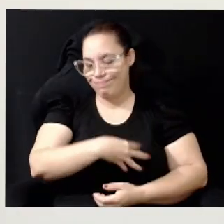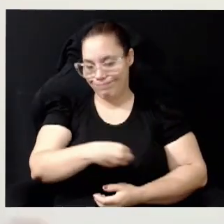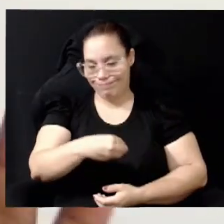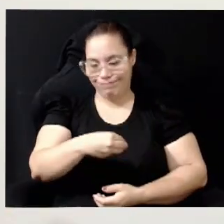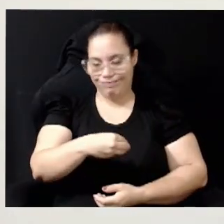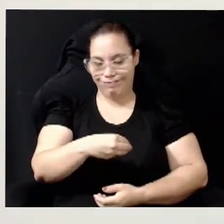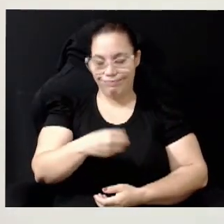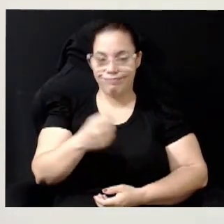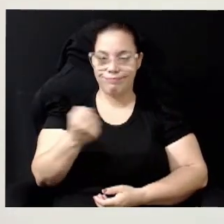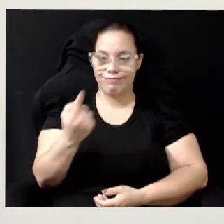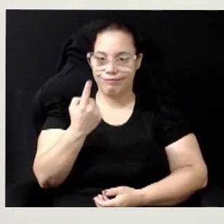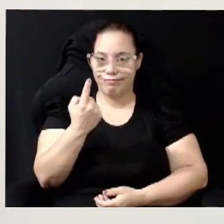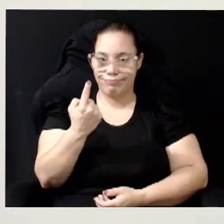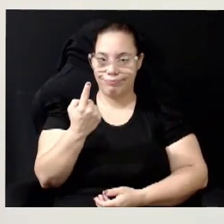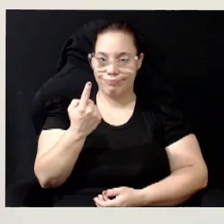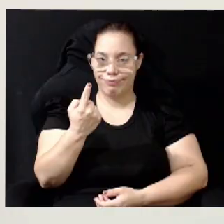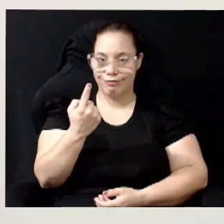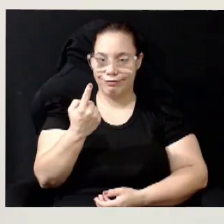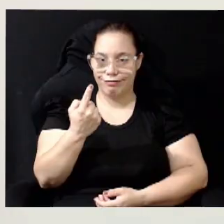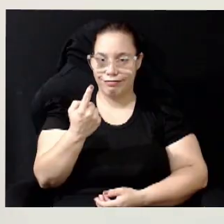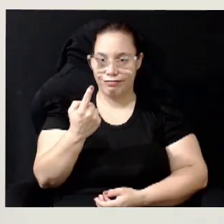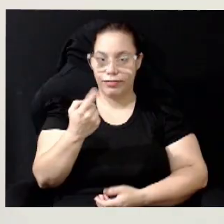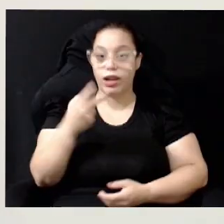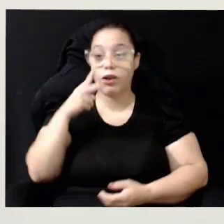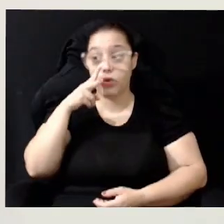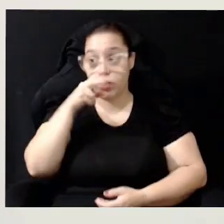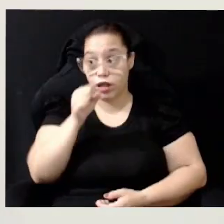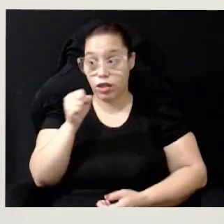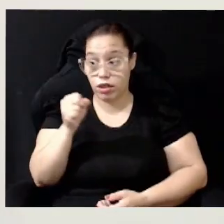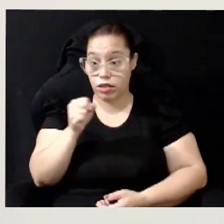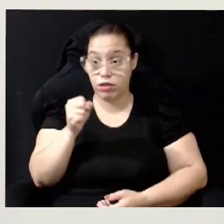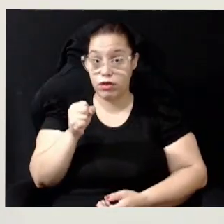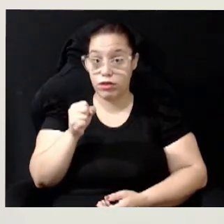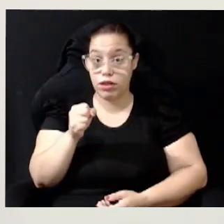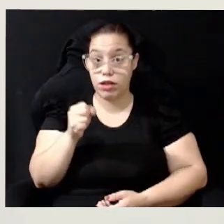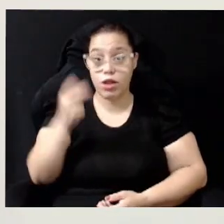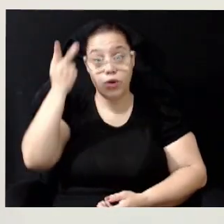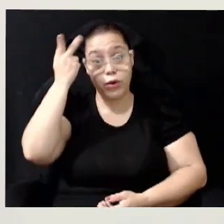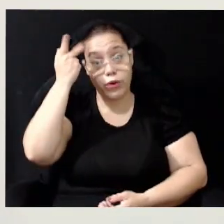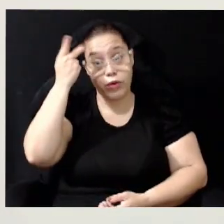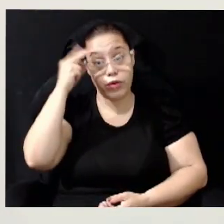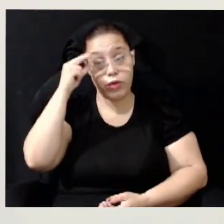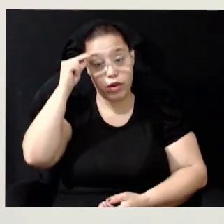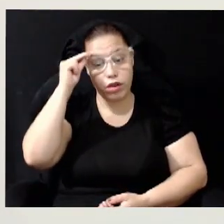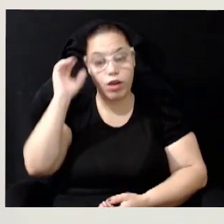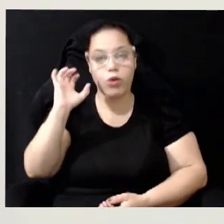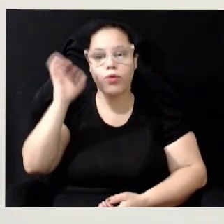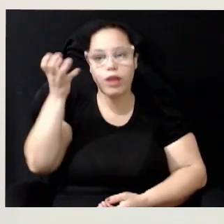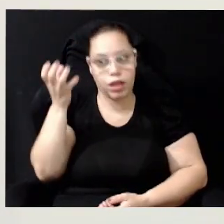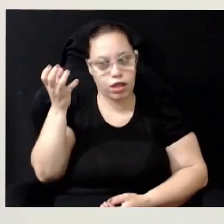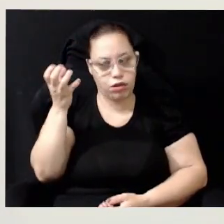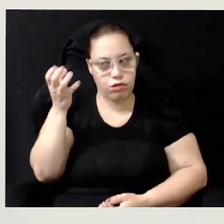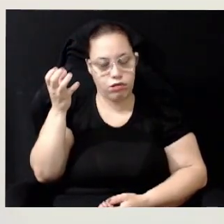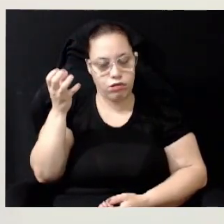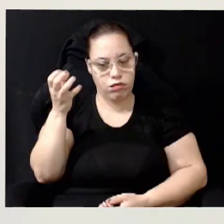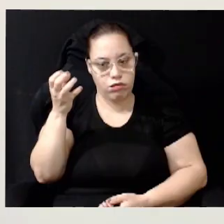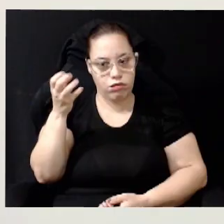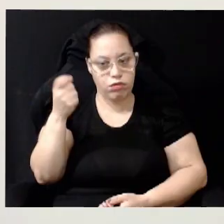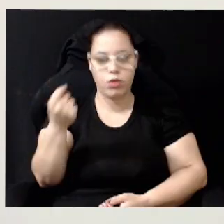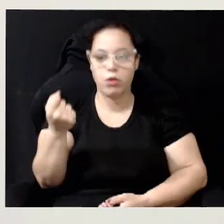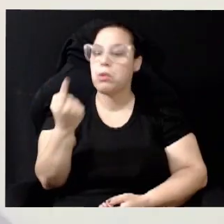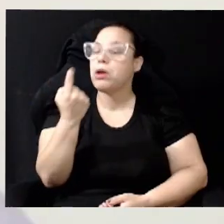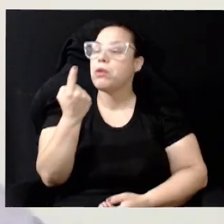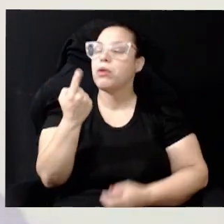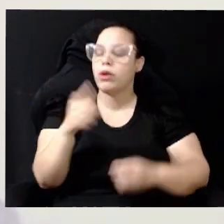primeiro é aquilo que eu acho que vale a pena reforçar. É muito natural que isso aconteça. Não? Então, o primeiro